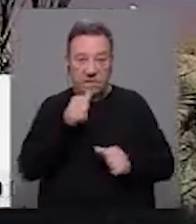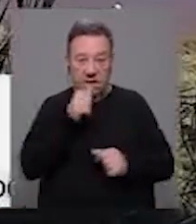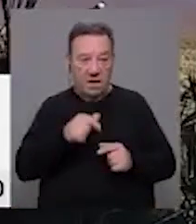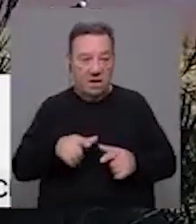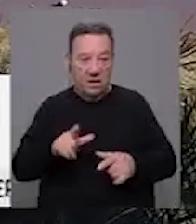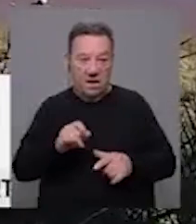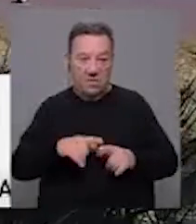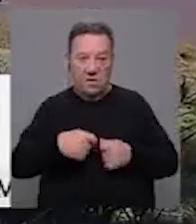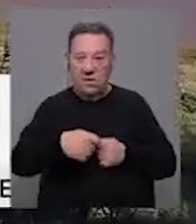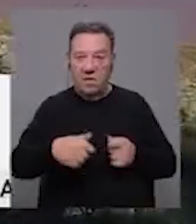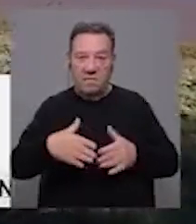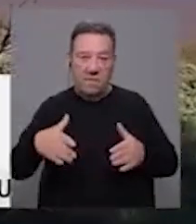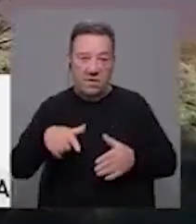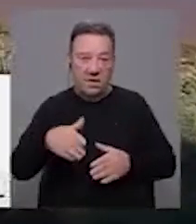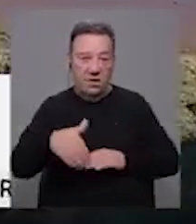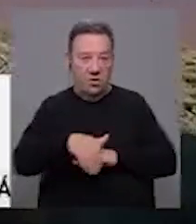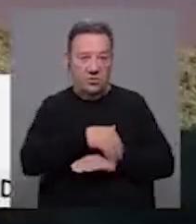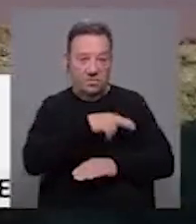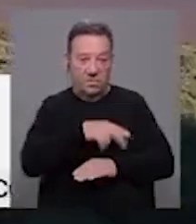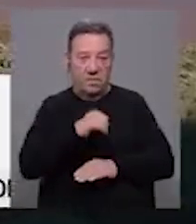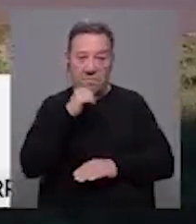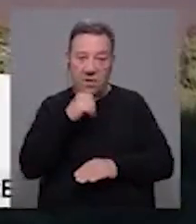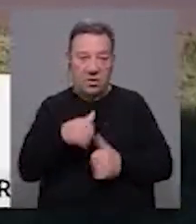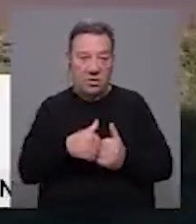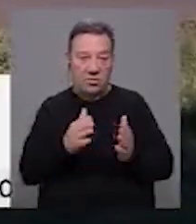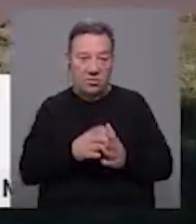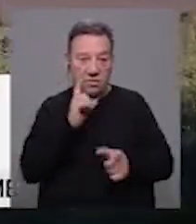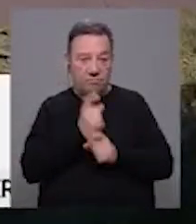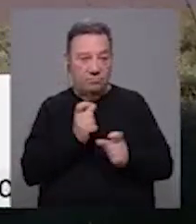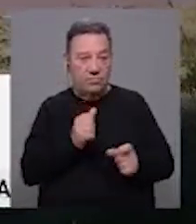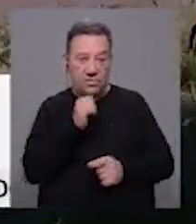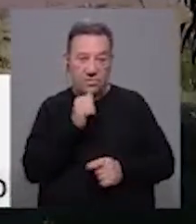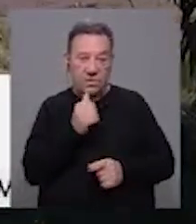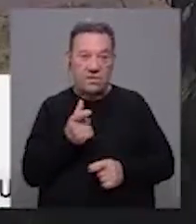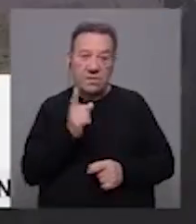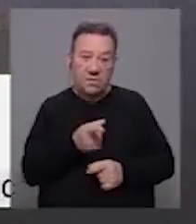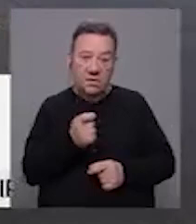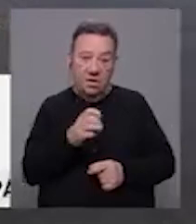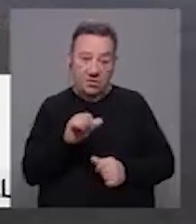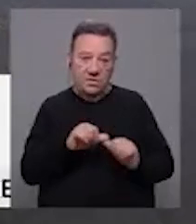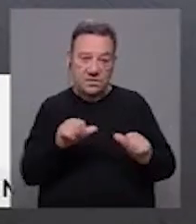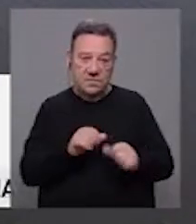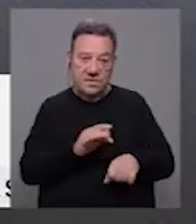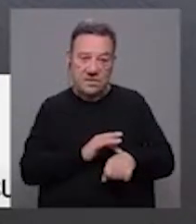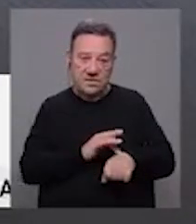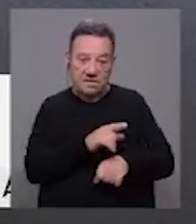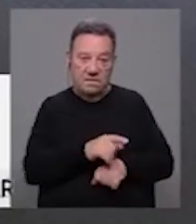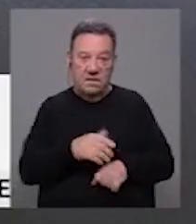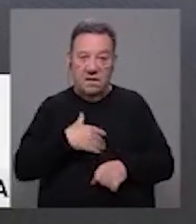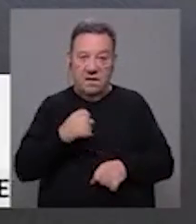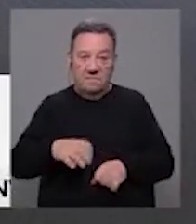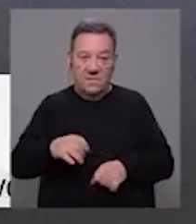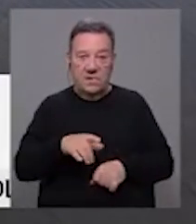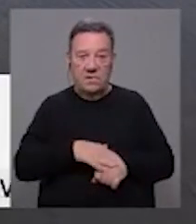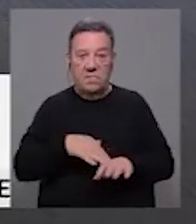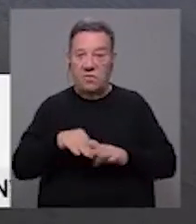mais extenso da costa portuguesa, mas ainda não está totalmente protegido, sendo um ecossistema sensível e ameaçado